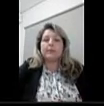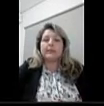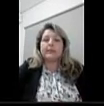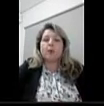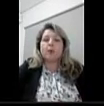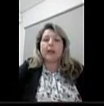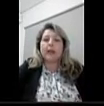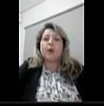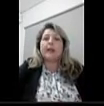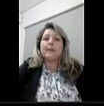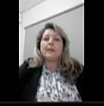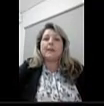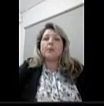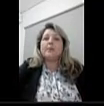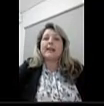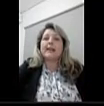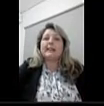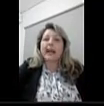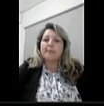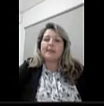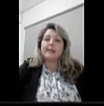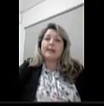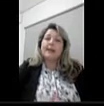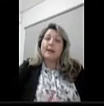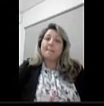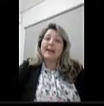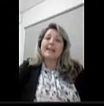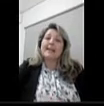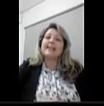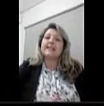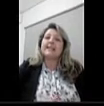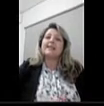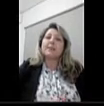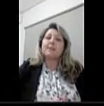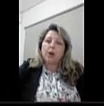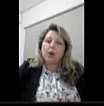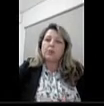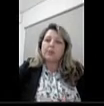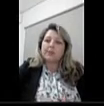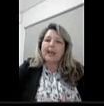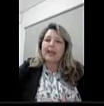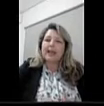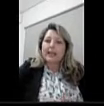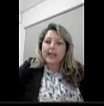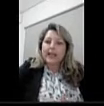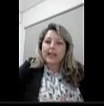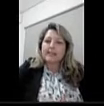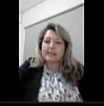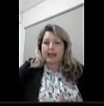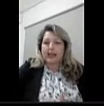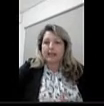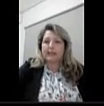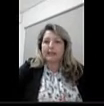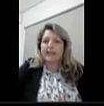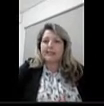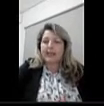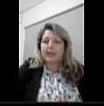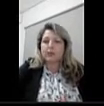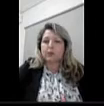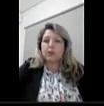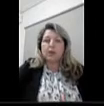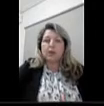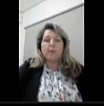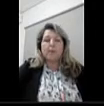não colabora, usar tablets, mas essa criança pode usar em casa, caso ela tenha